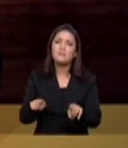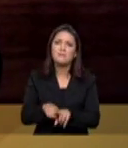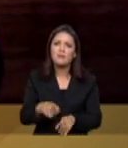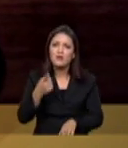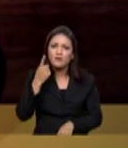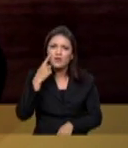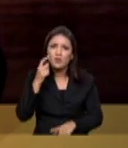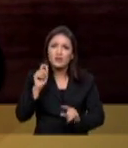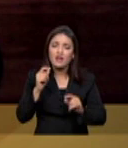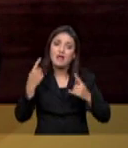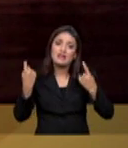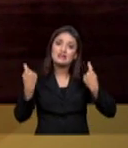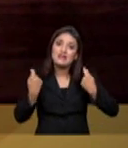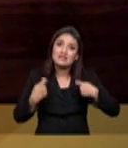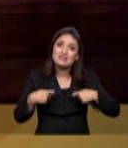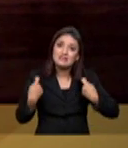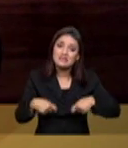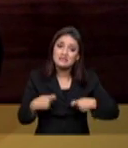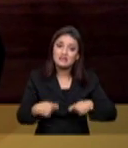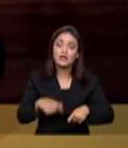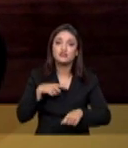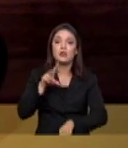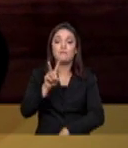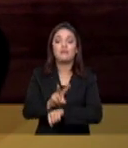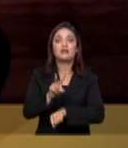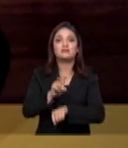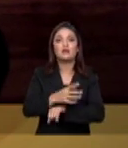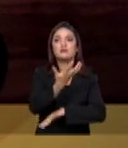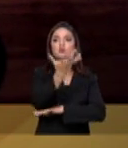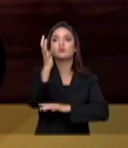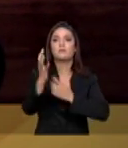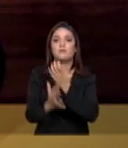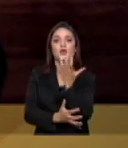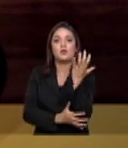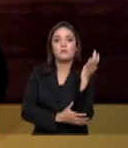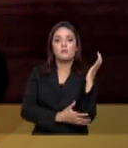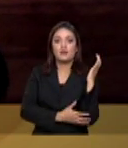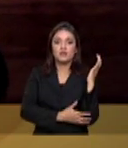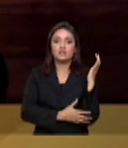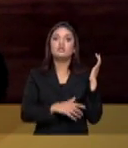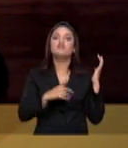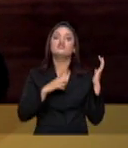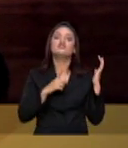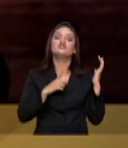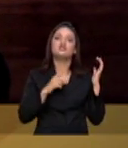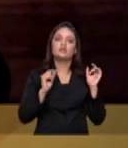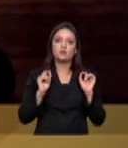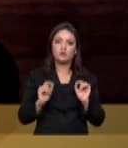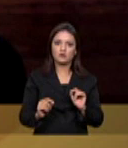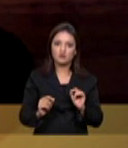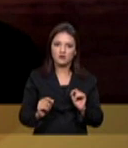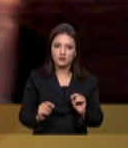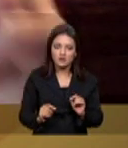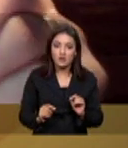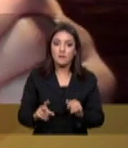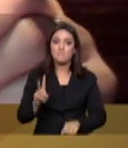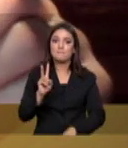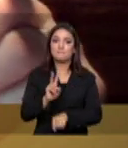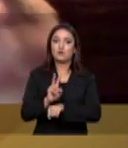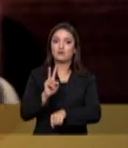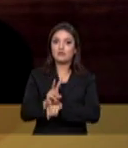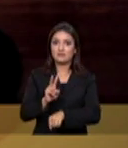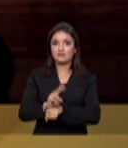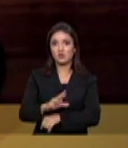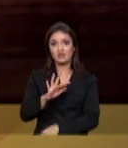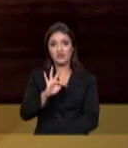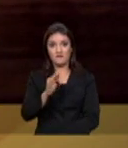que a necessidade de preservação do meio ambiente recomendável deferimento de proteção possessória a